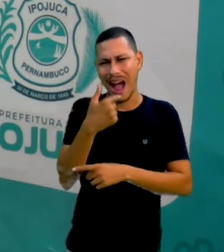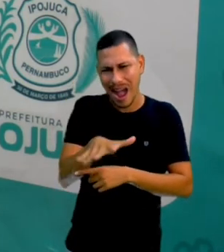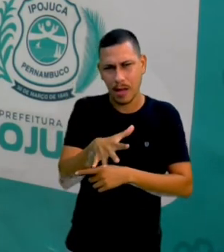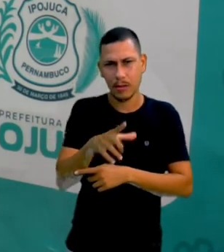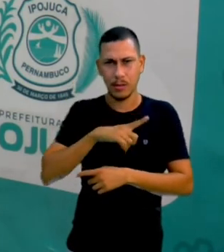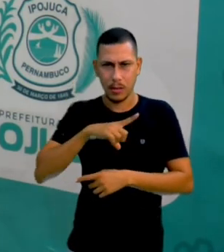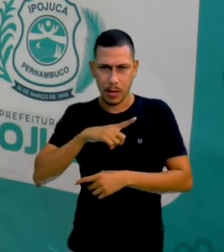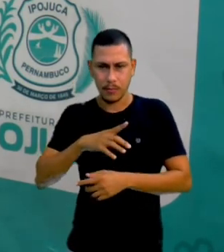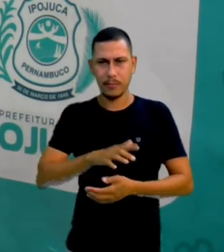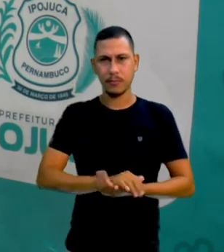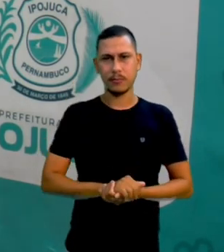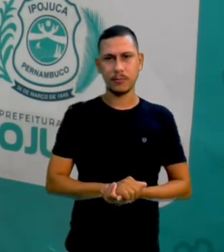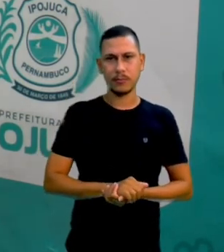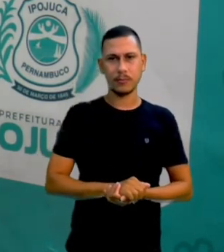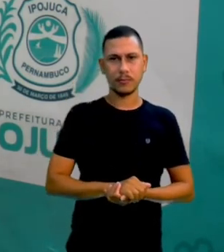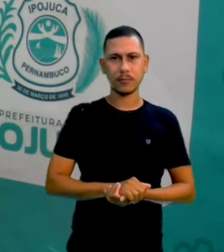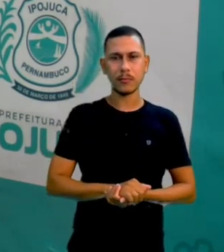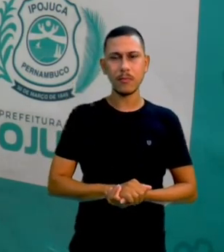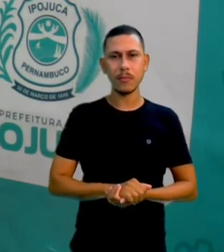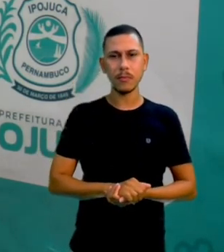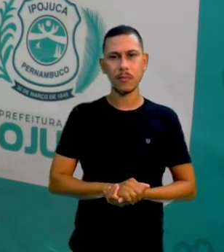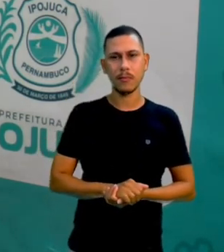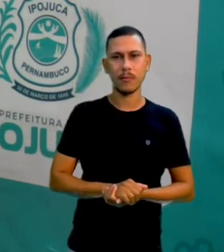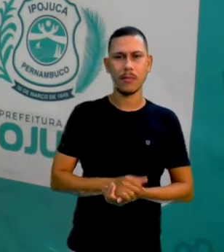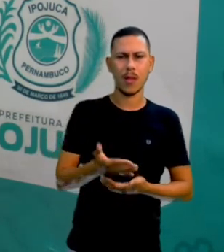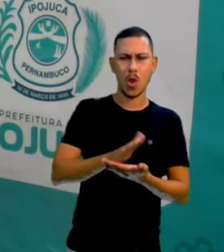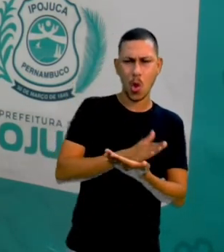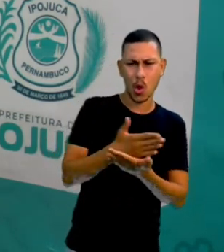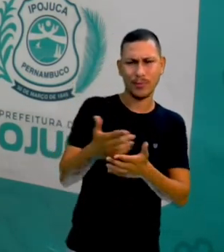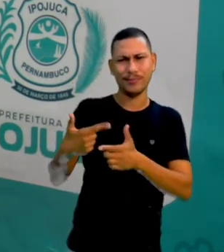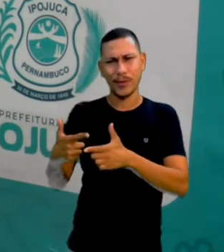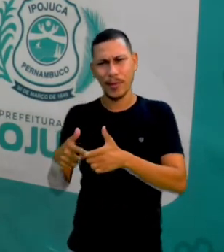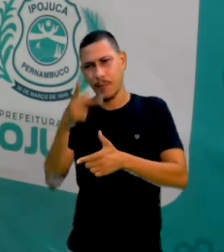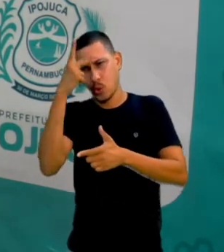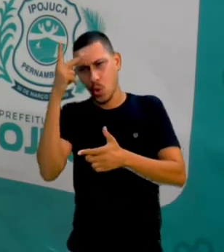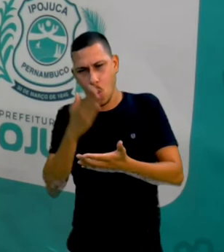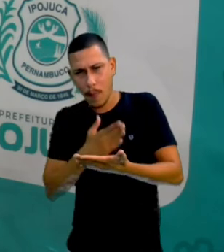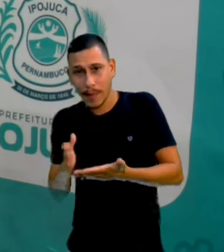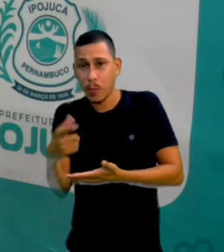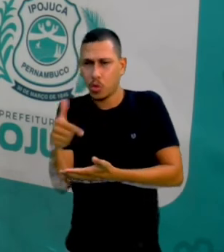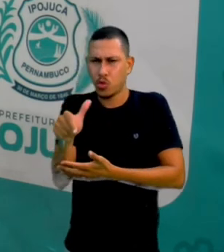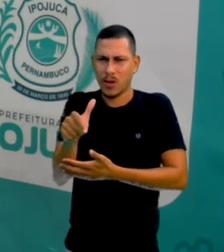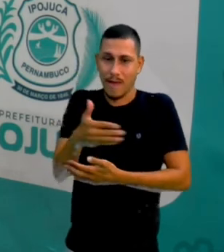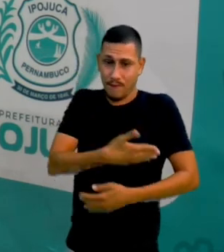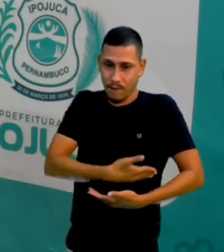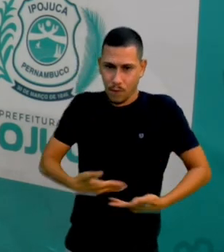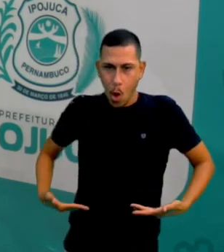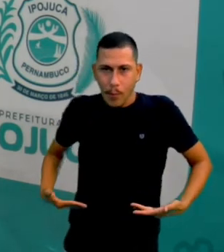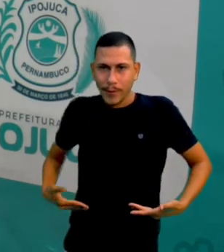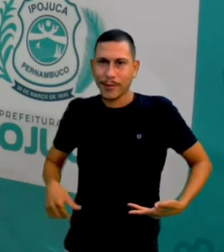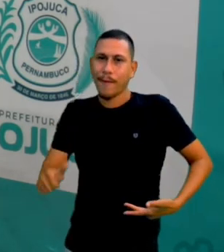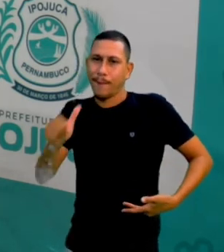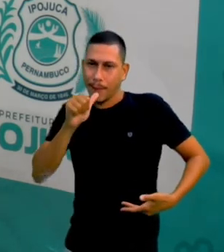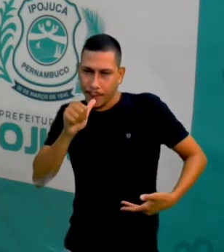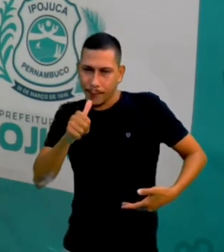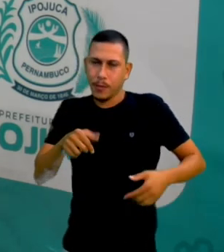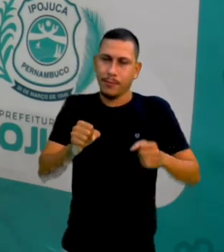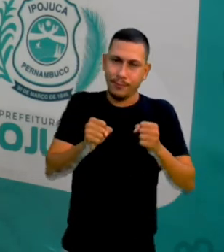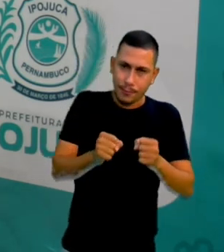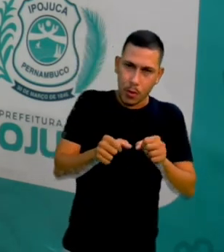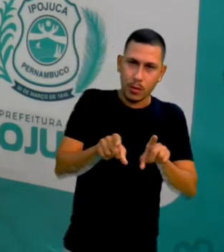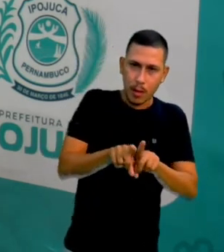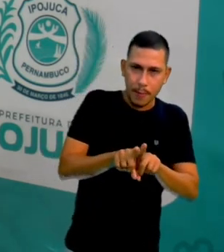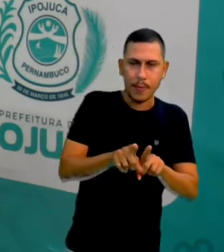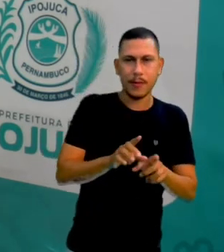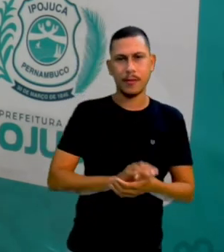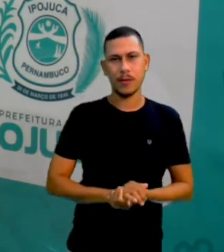tá certo? Então a pessoa começa, em alguns casos, para não sentir fome, né, ou para não ter